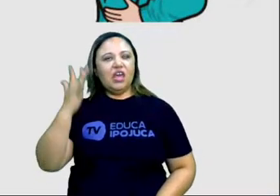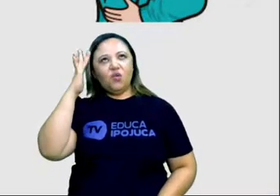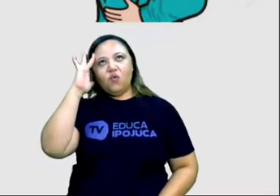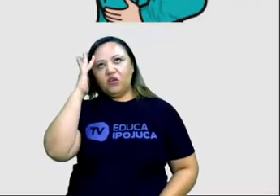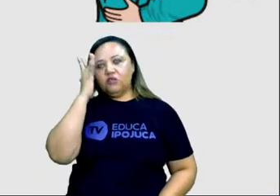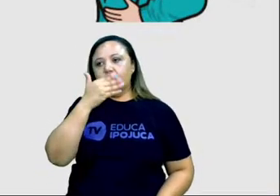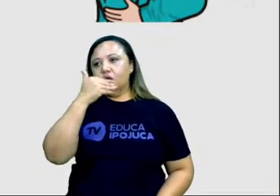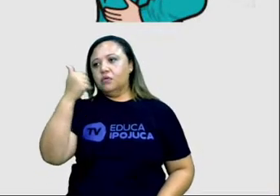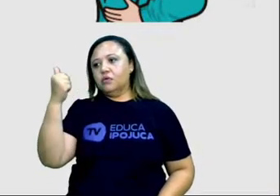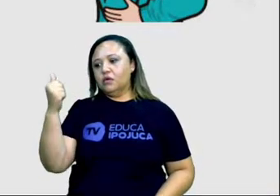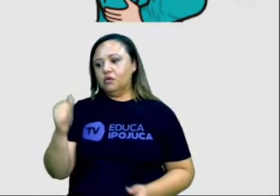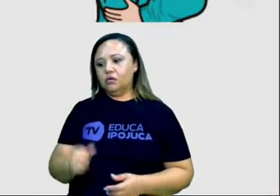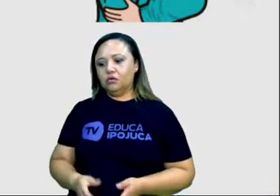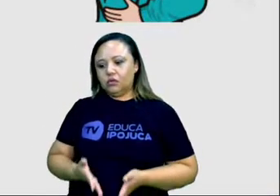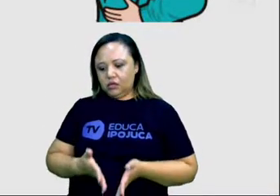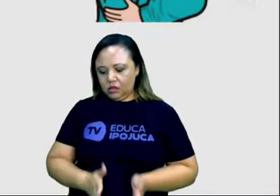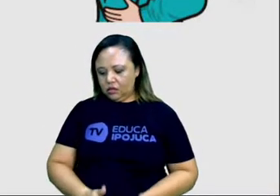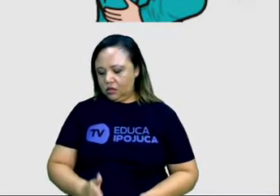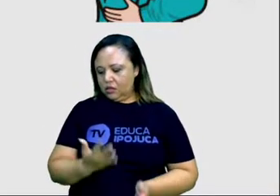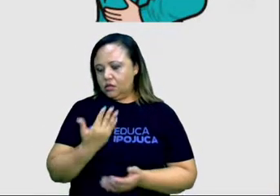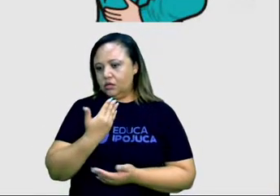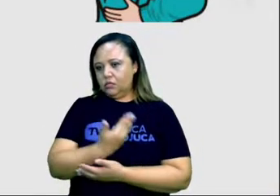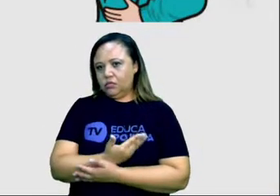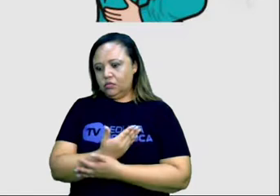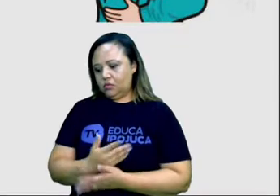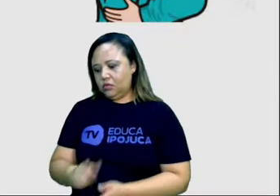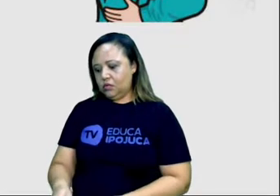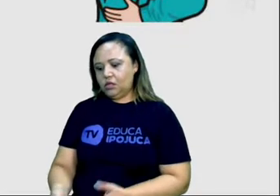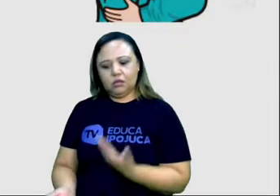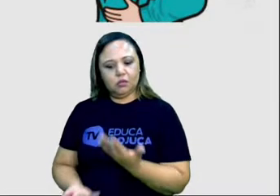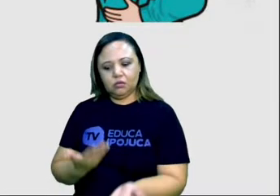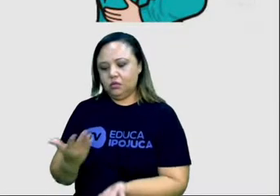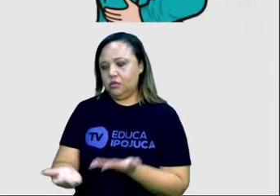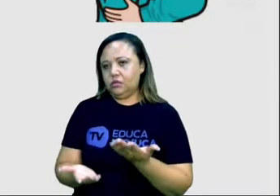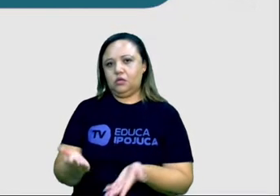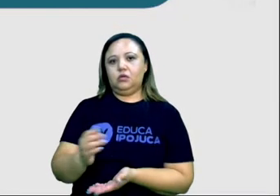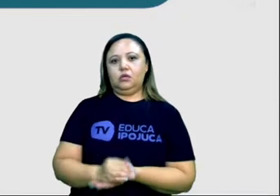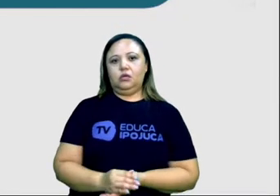mundo sem ter condições de garantir-lhes boas condições de vida.